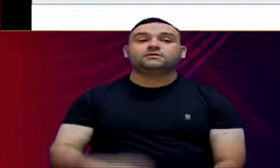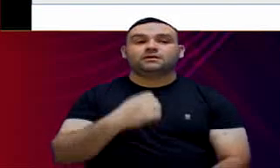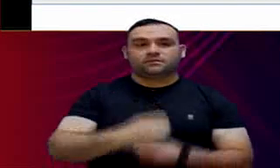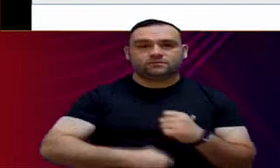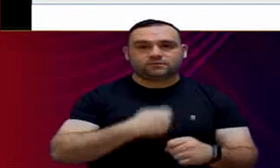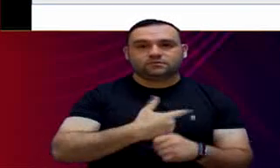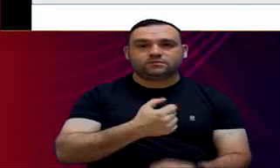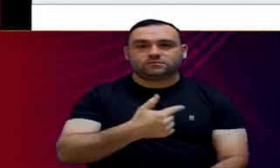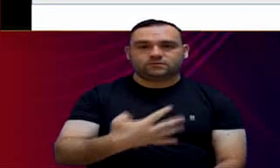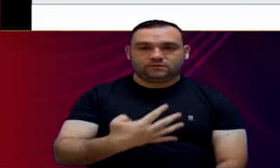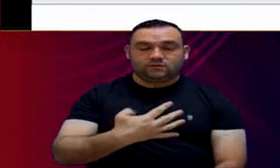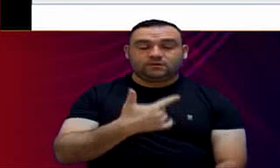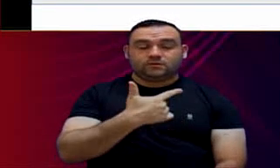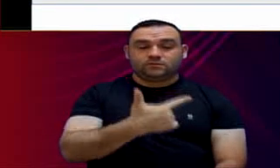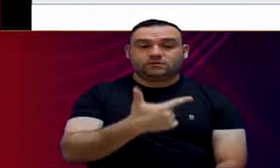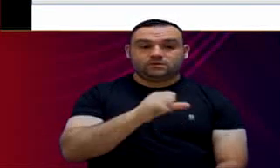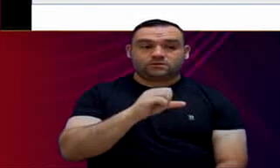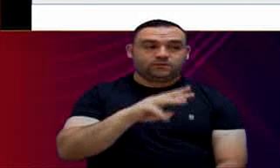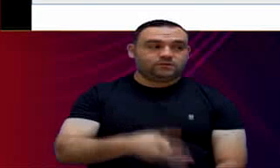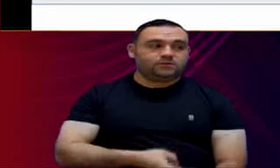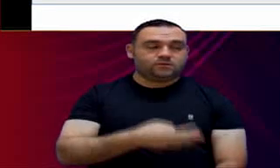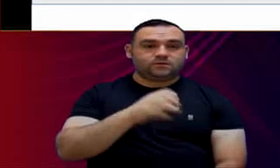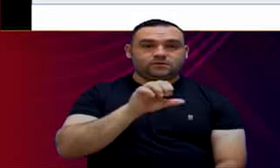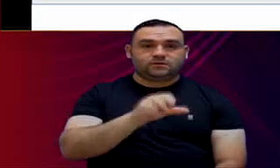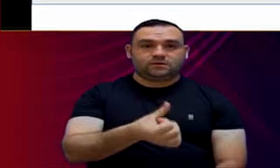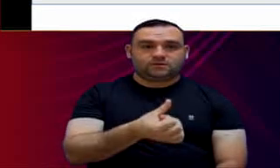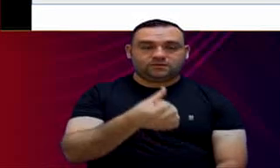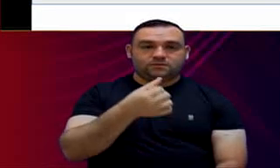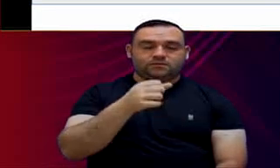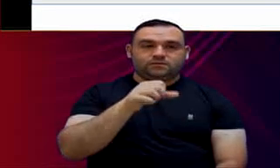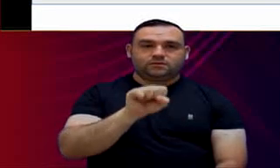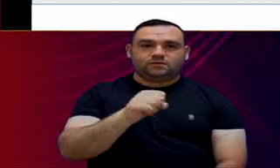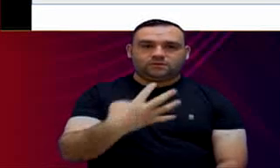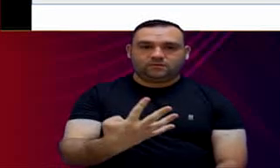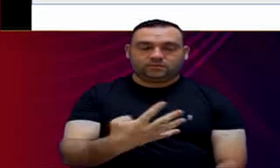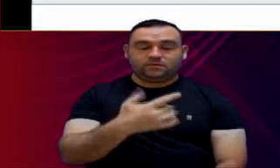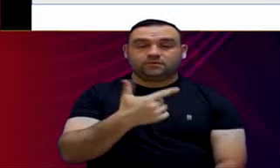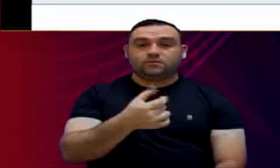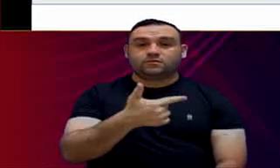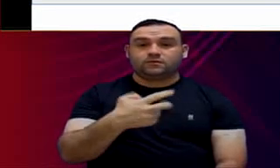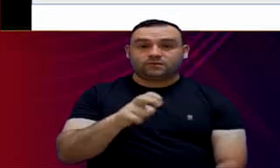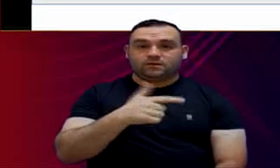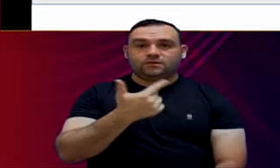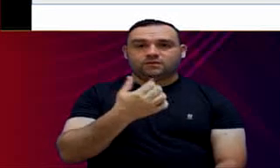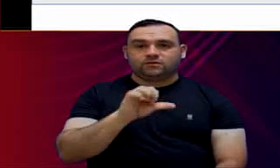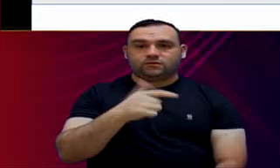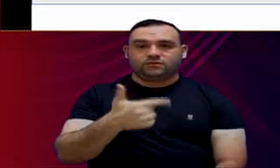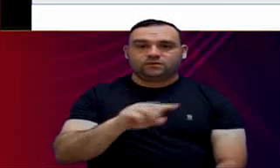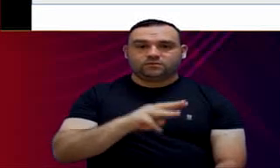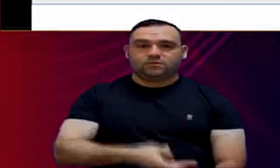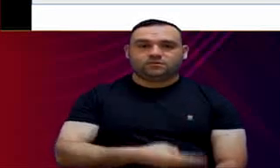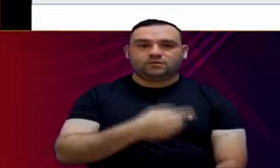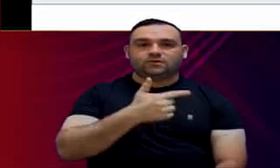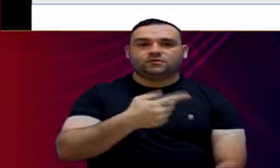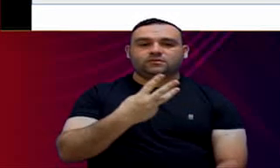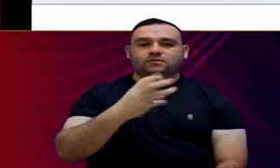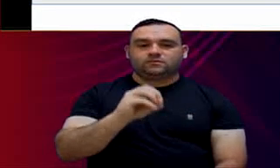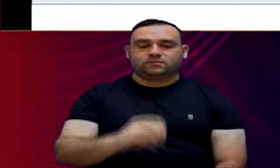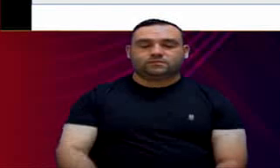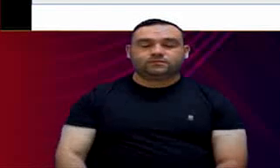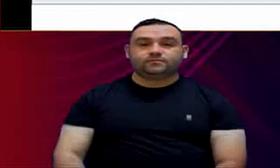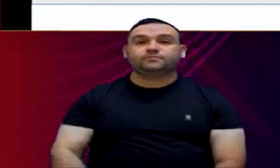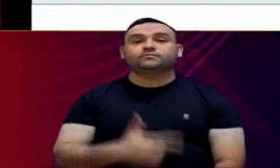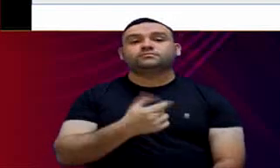2024 290 milhões 684 2025 192 milhões 230